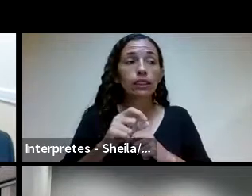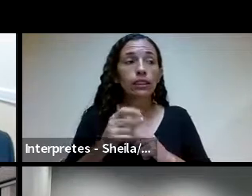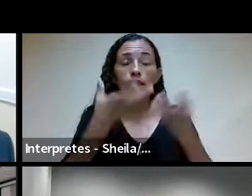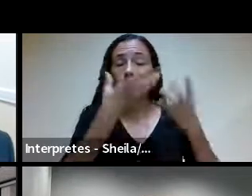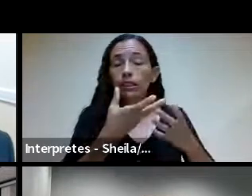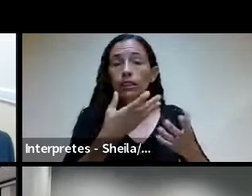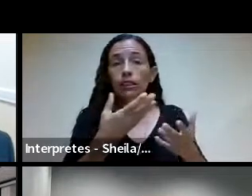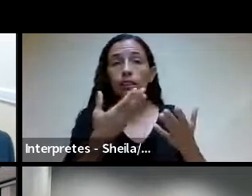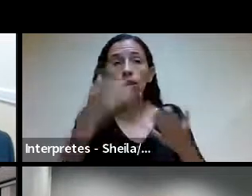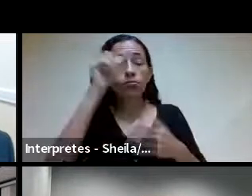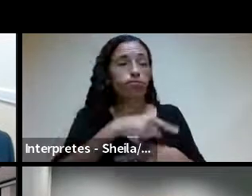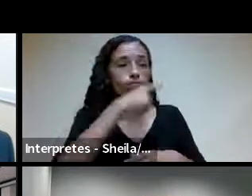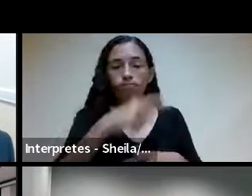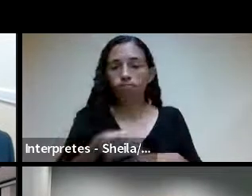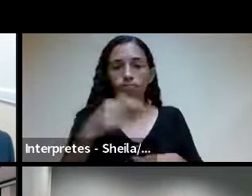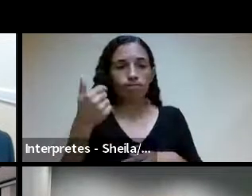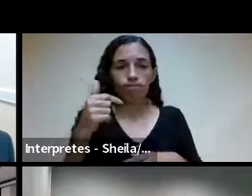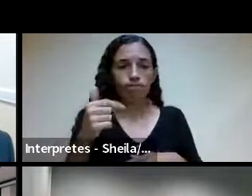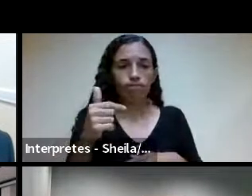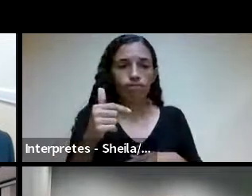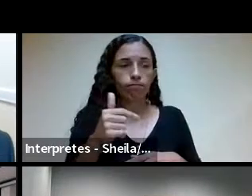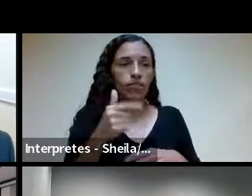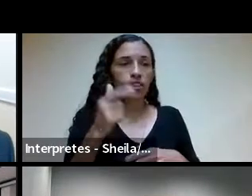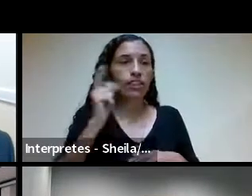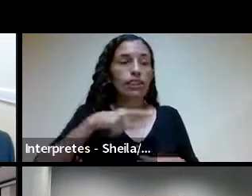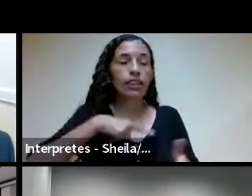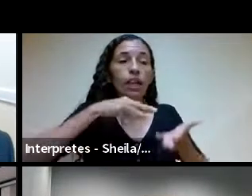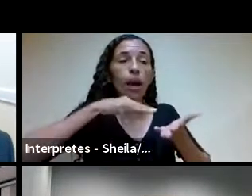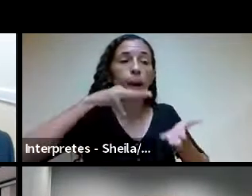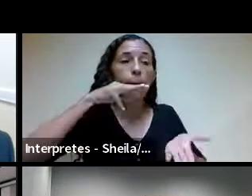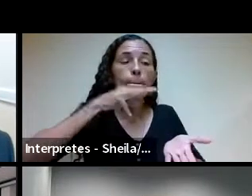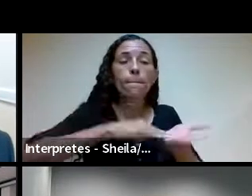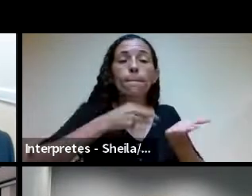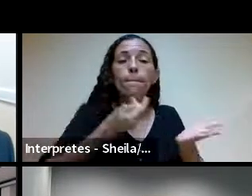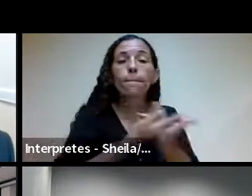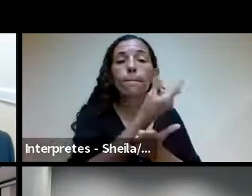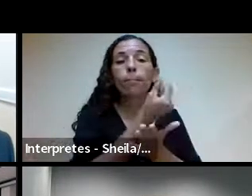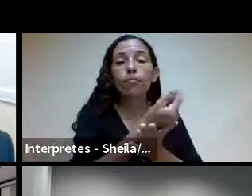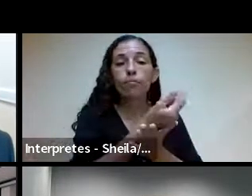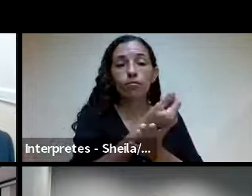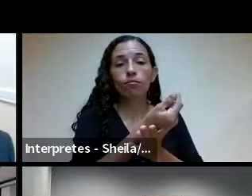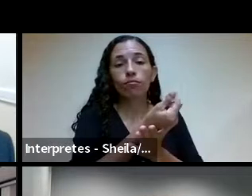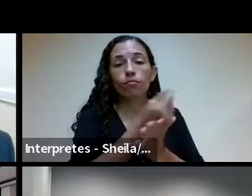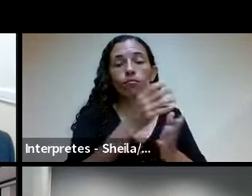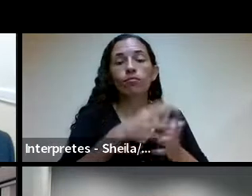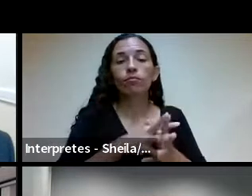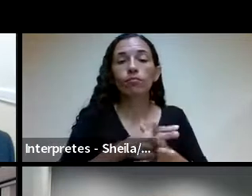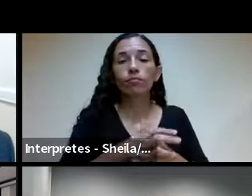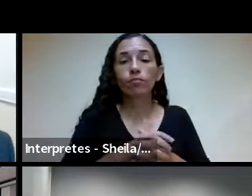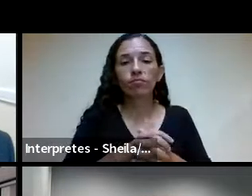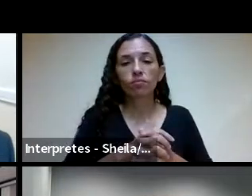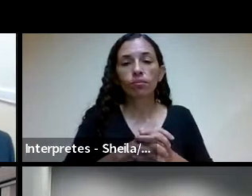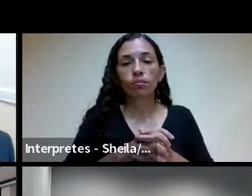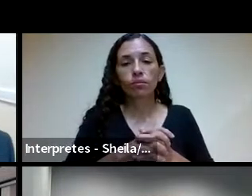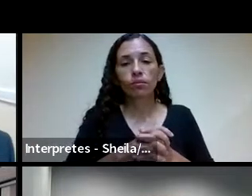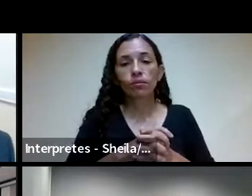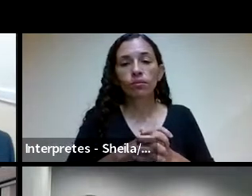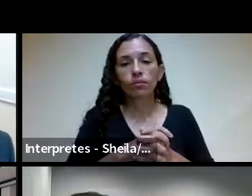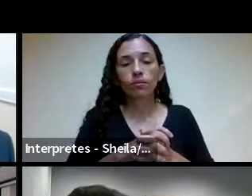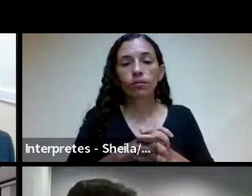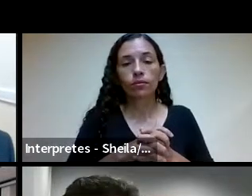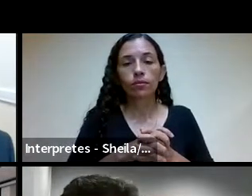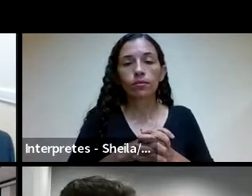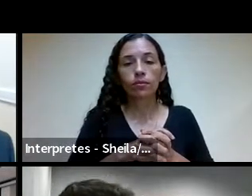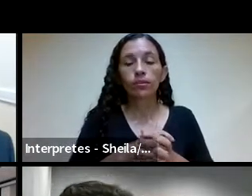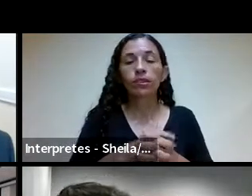eventual recalcitrância no cumprimento da ordem. E determinou a intimação também na parte autora do inteiro teor da decisão liminar por meio de